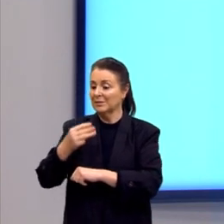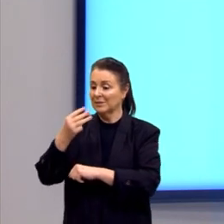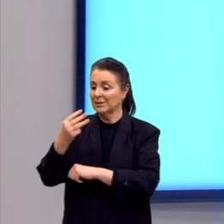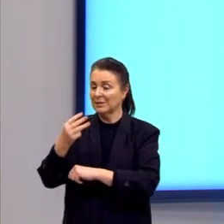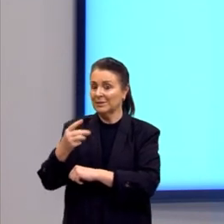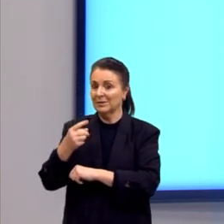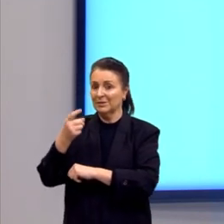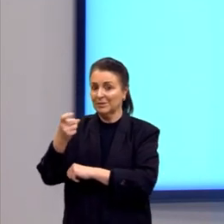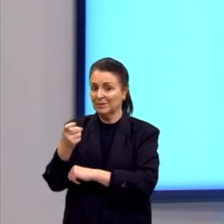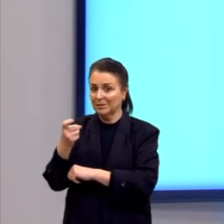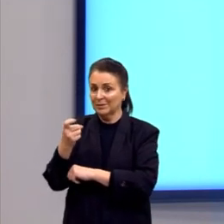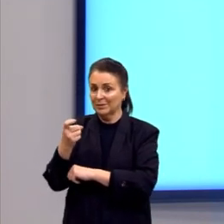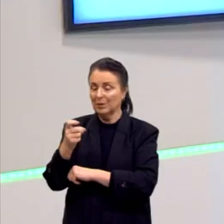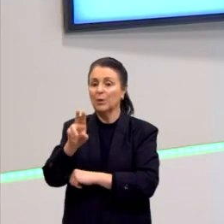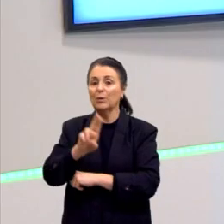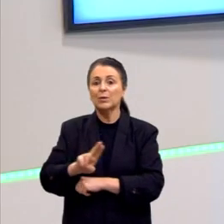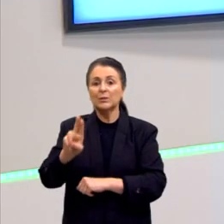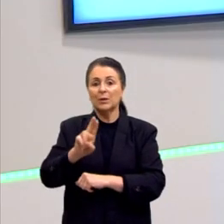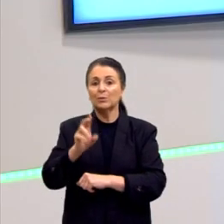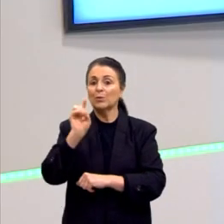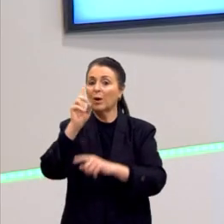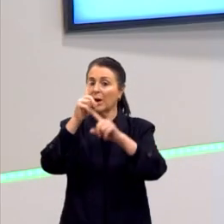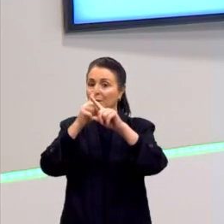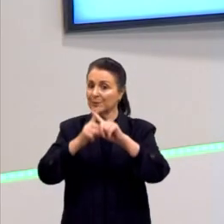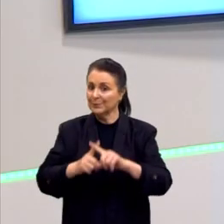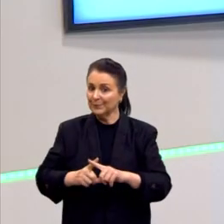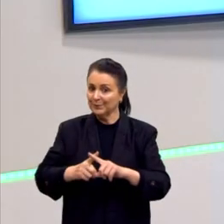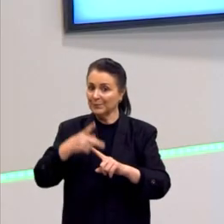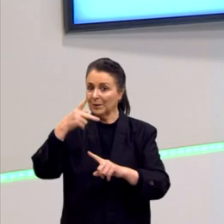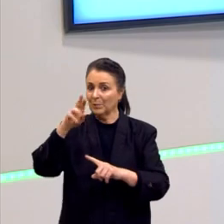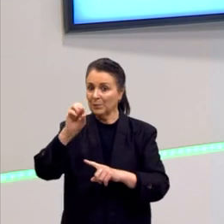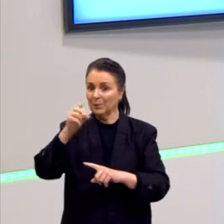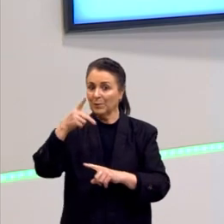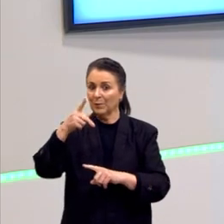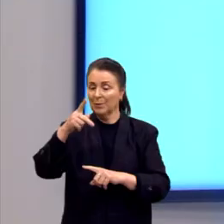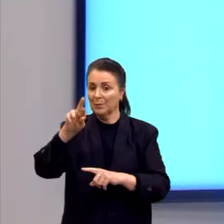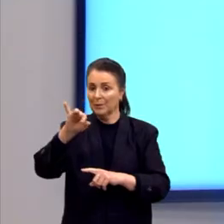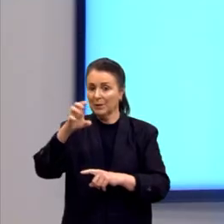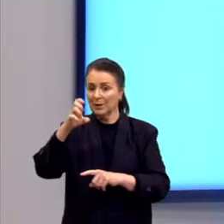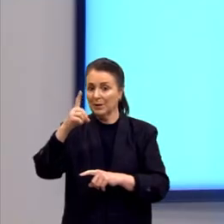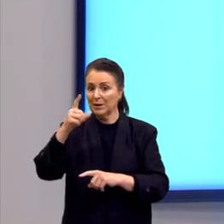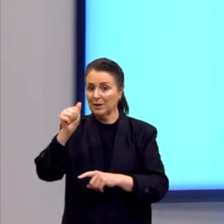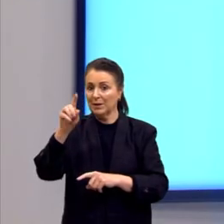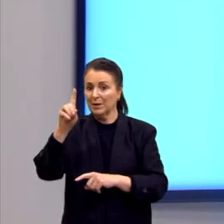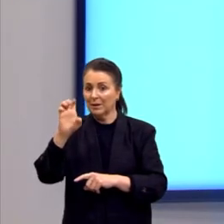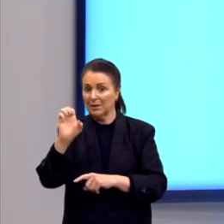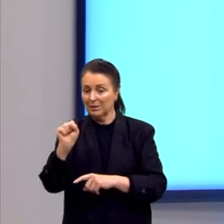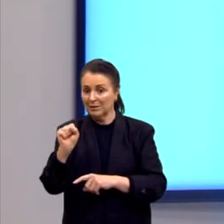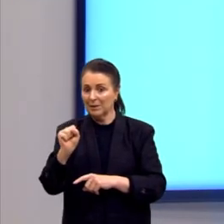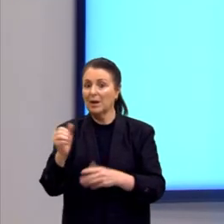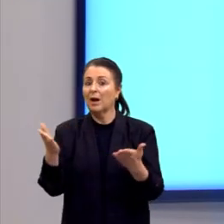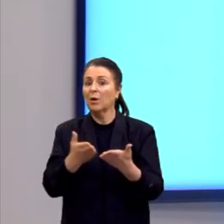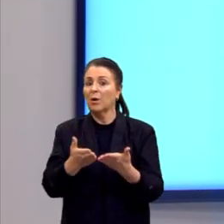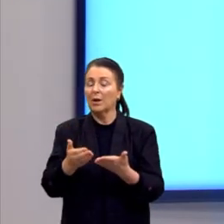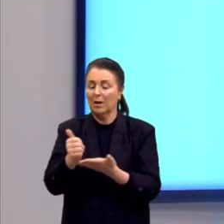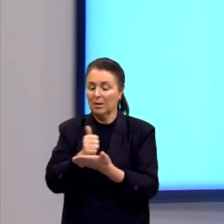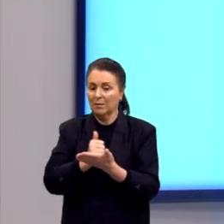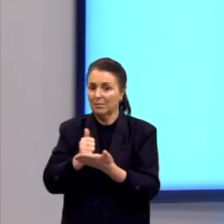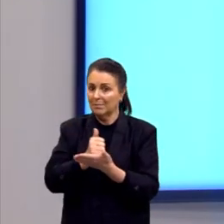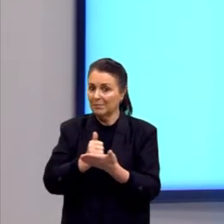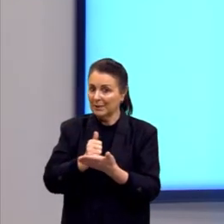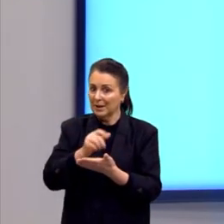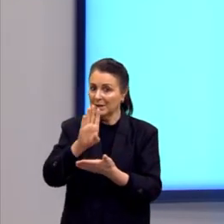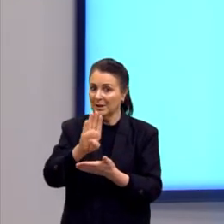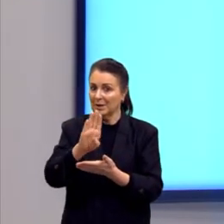x utilizando somente propriedades agora nós chegamos em bases iguais nós podemos